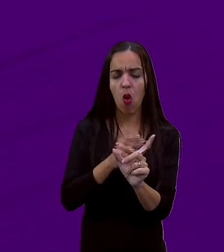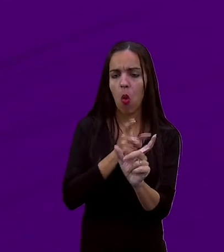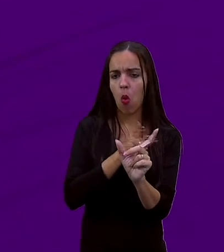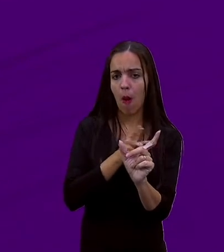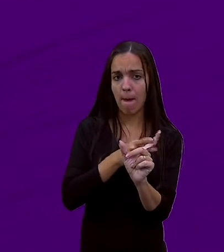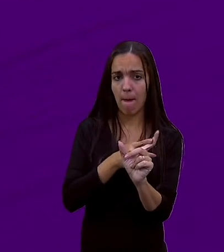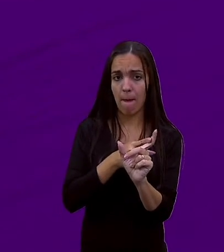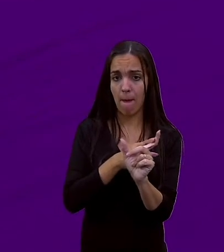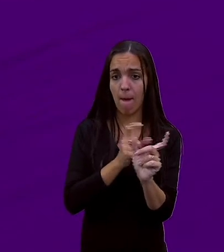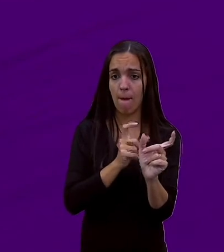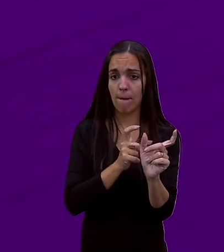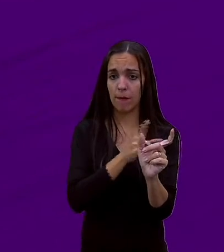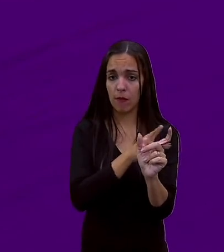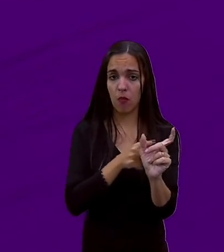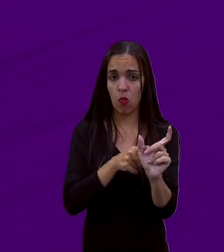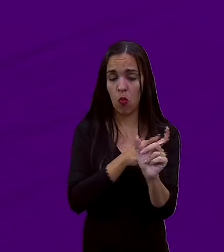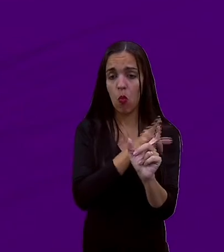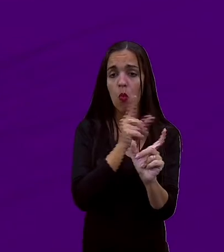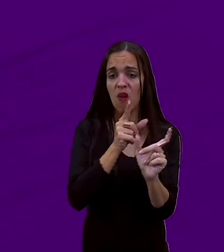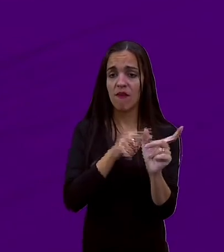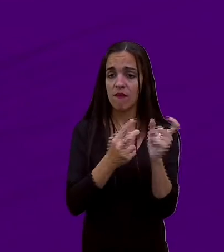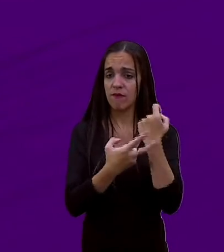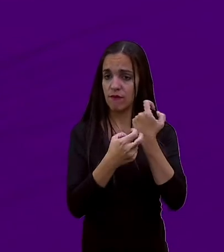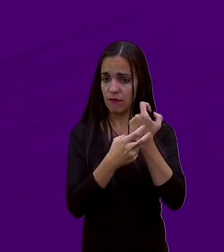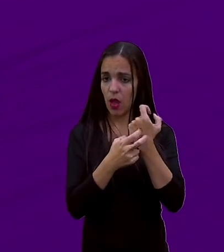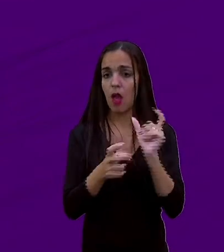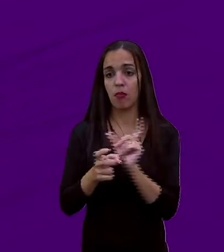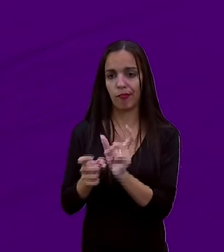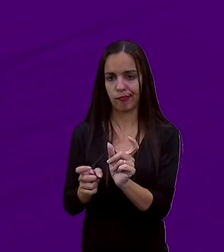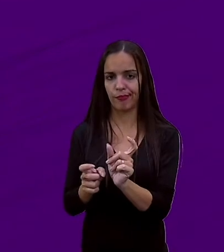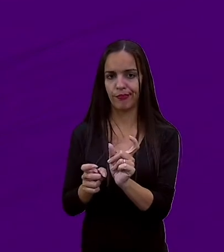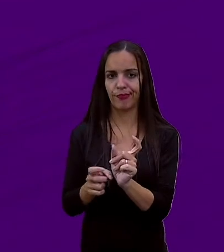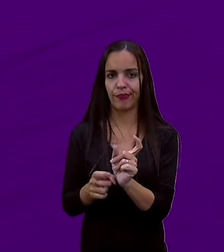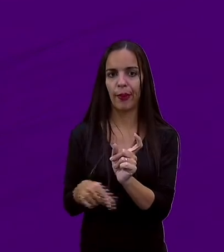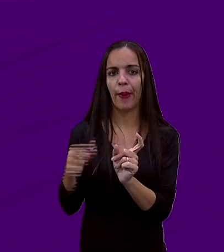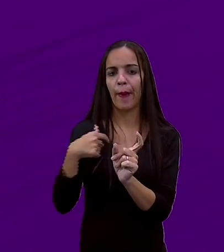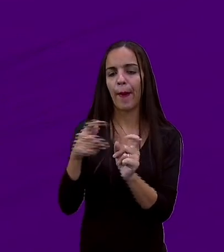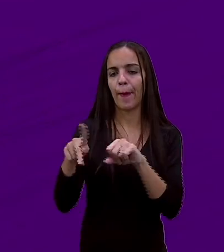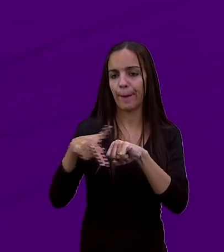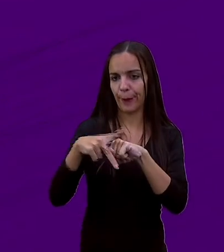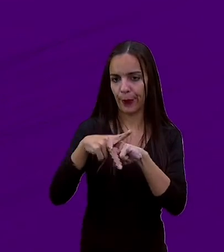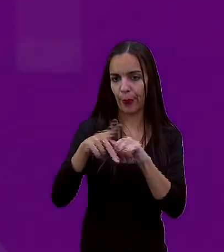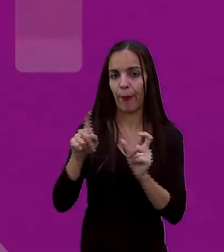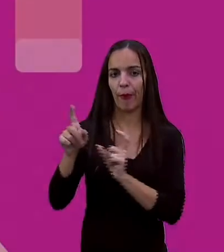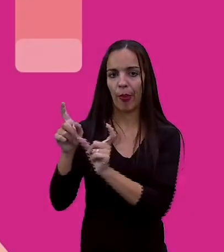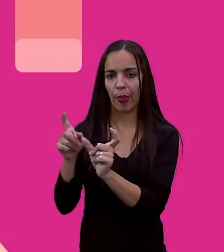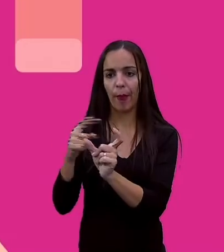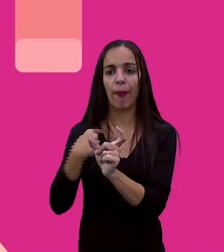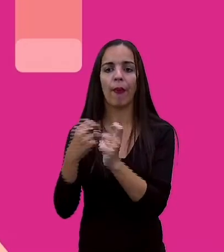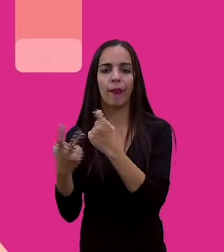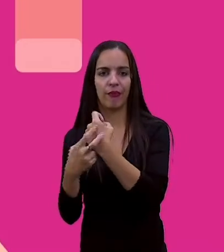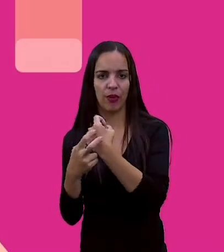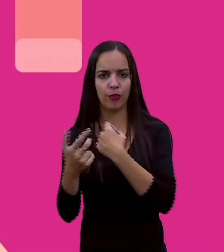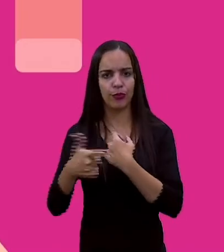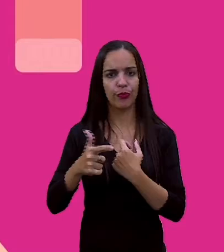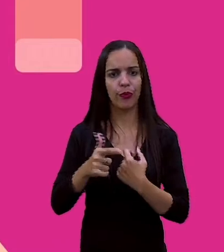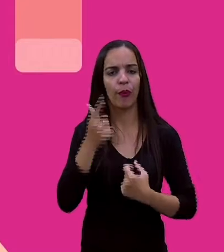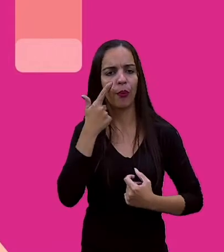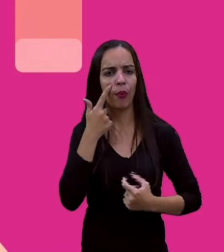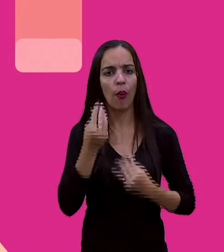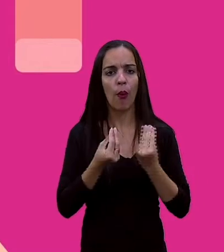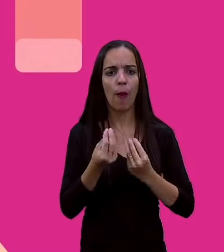isso. Então, nós vamos ver agora. Olha, isso acontece quando o verbo está flexionado no futuro do